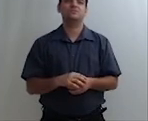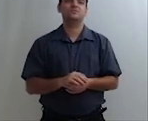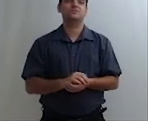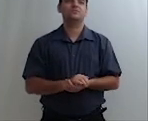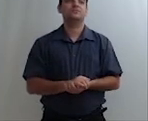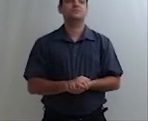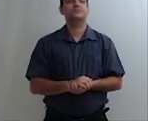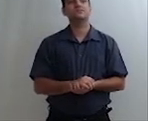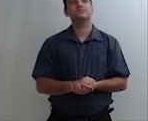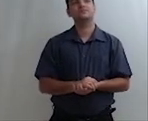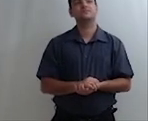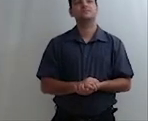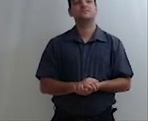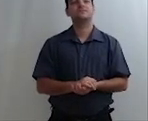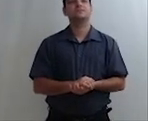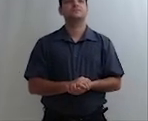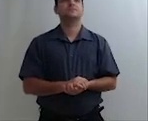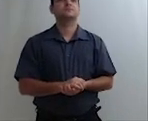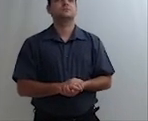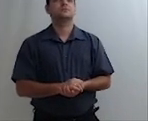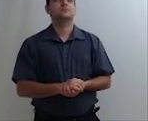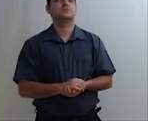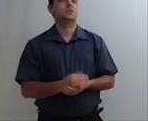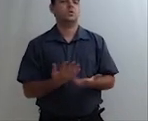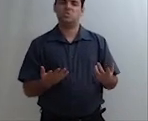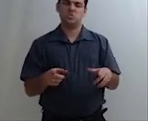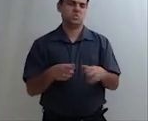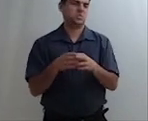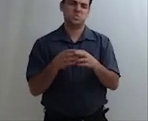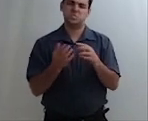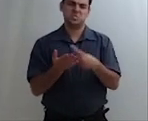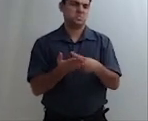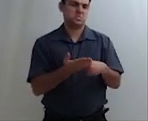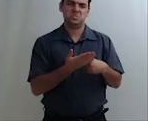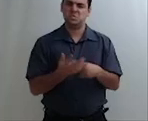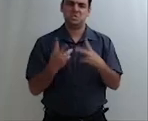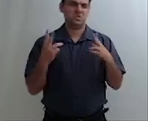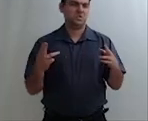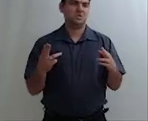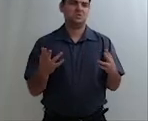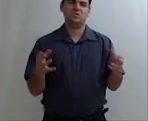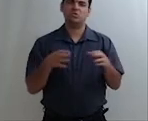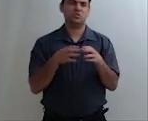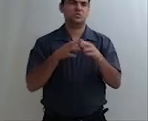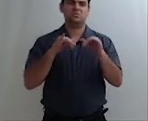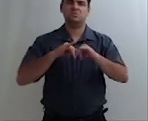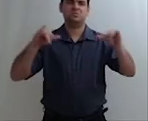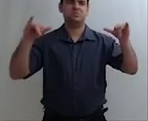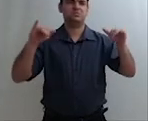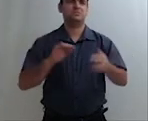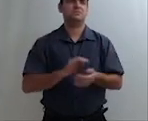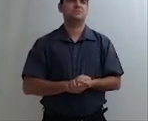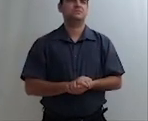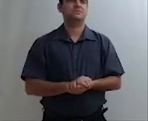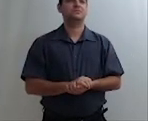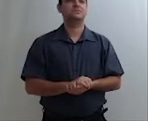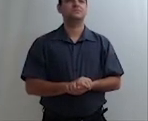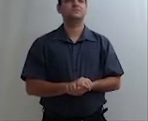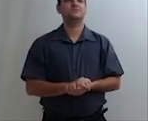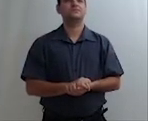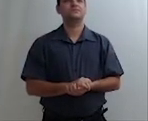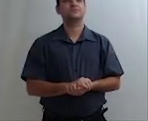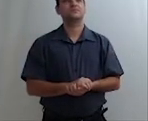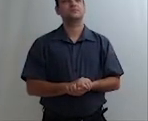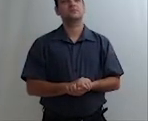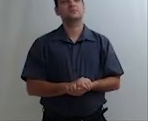declaração não há dissenso igualmente Então fica assim proclamado o resultado por unanimidade relatoria do